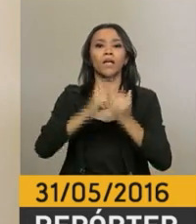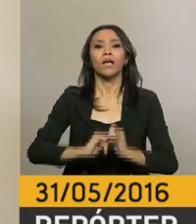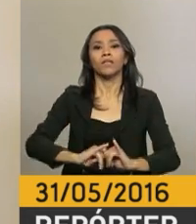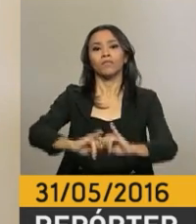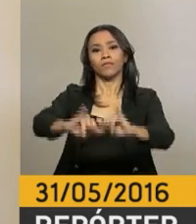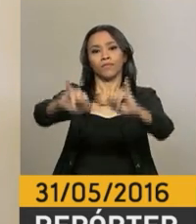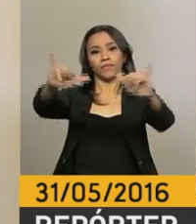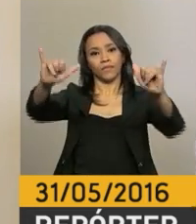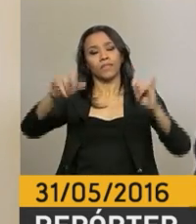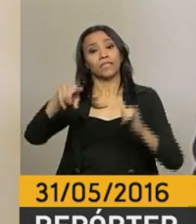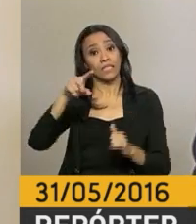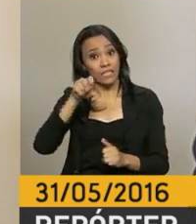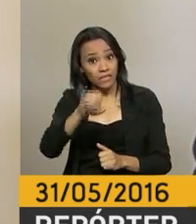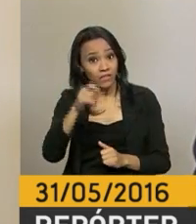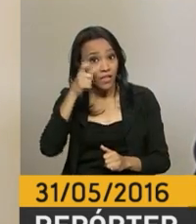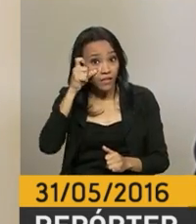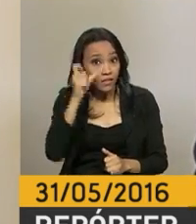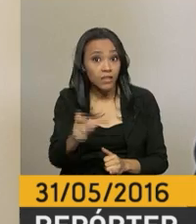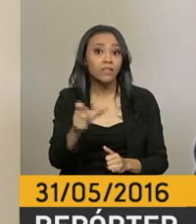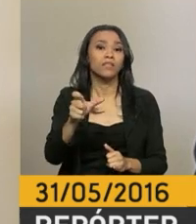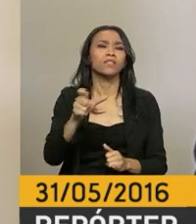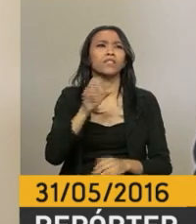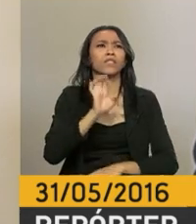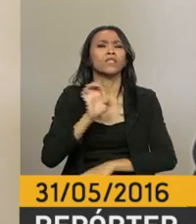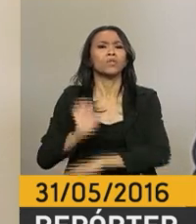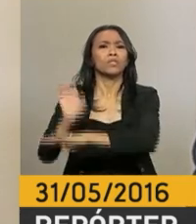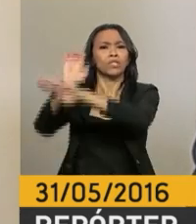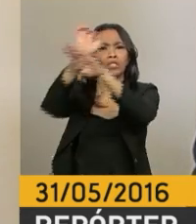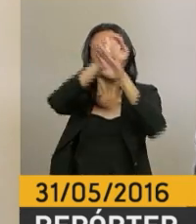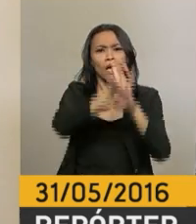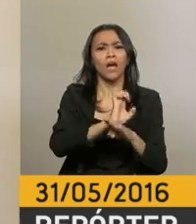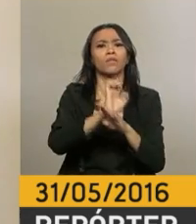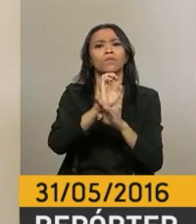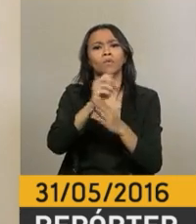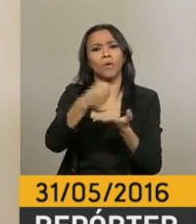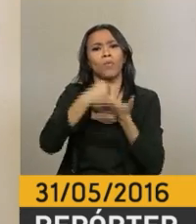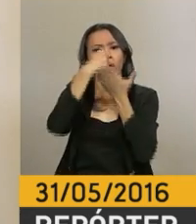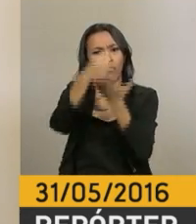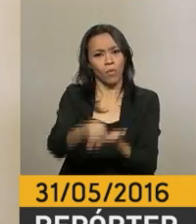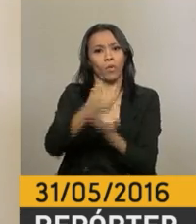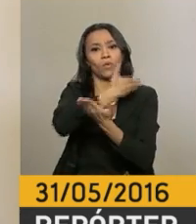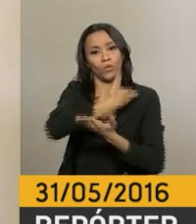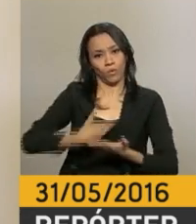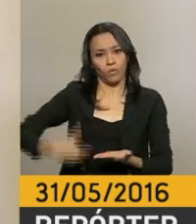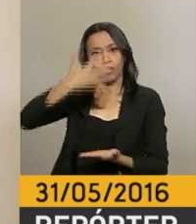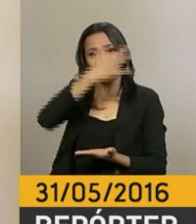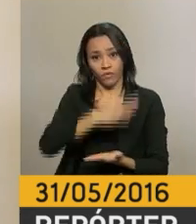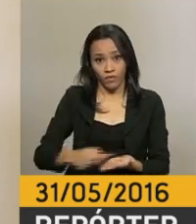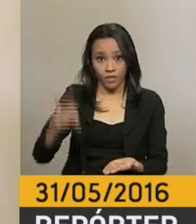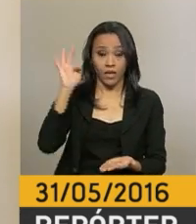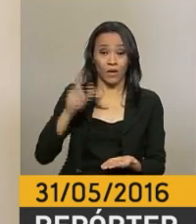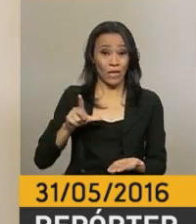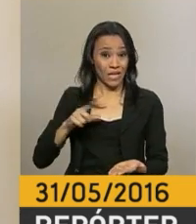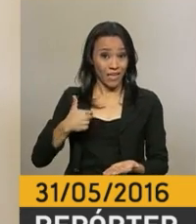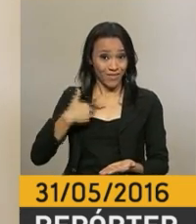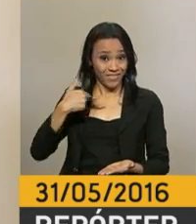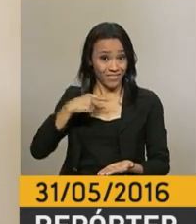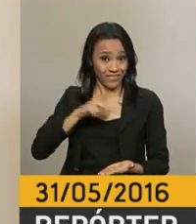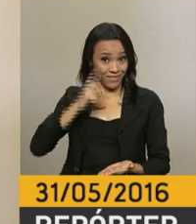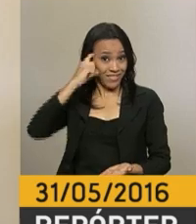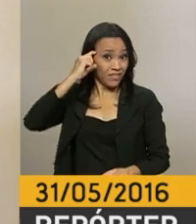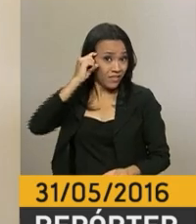dos estados, com auxílio, obviamente, do governo federal, é um auxílio concreto. Eu tenho absoluta